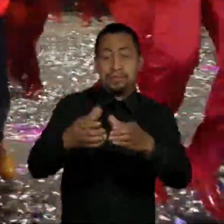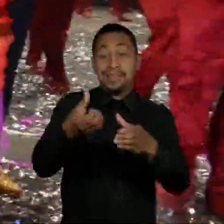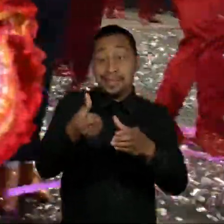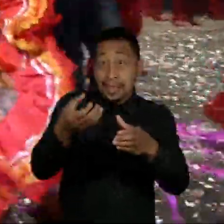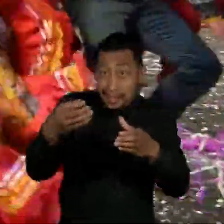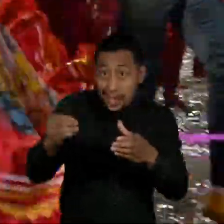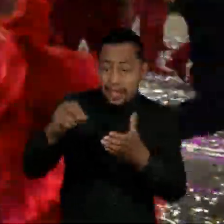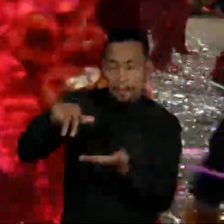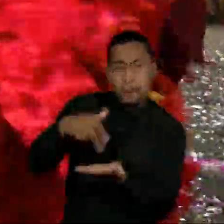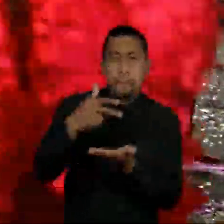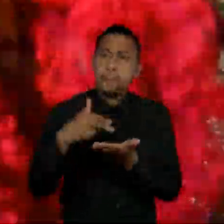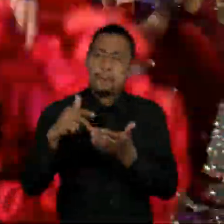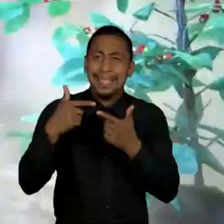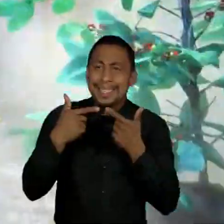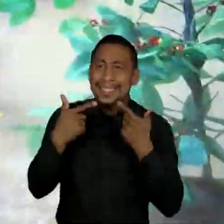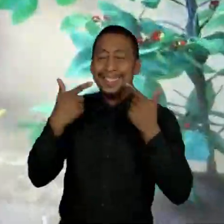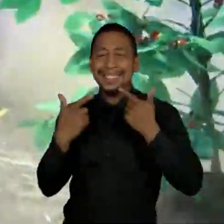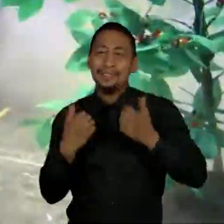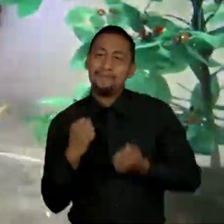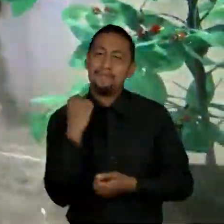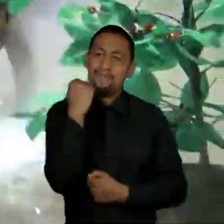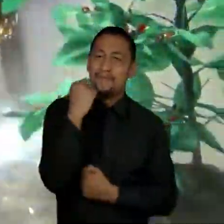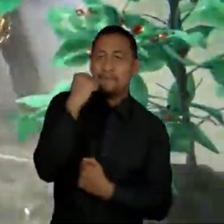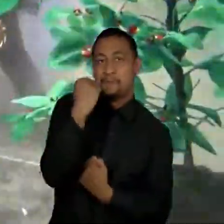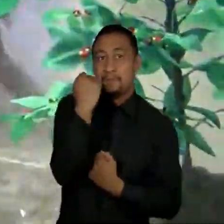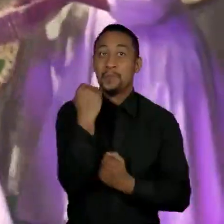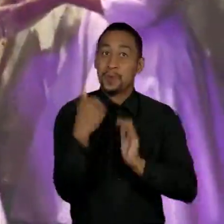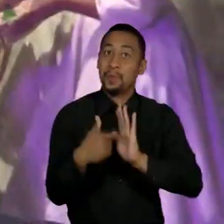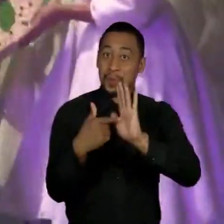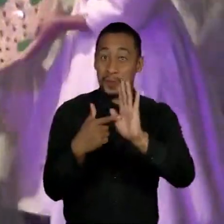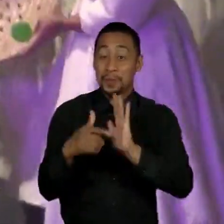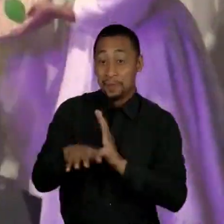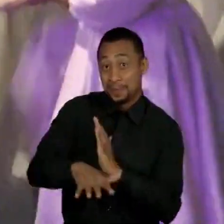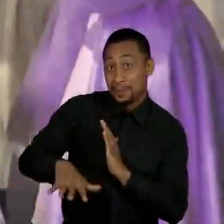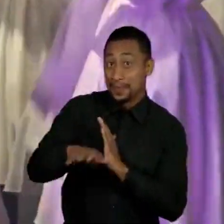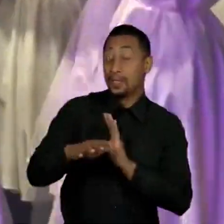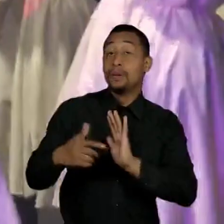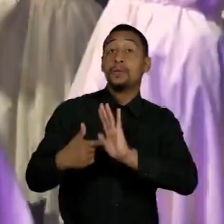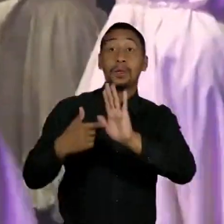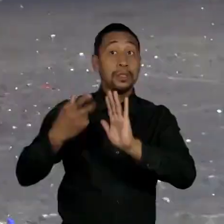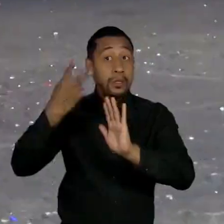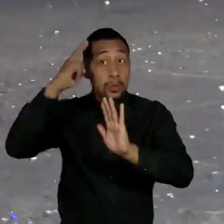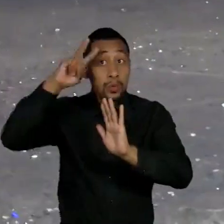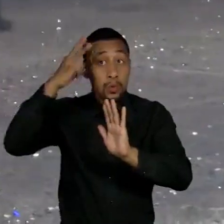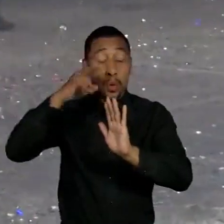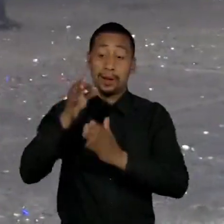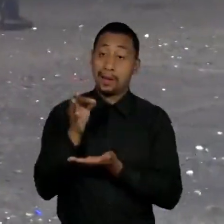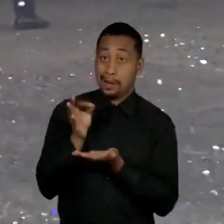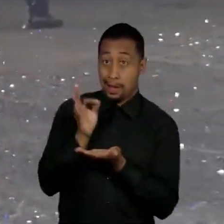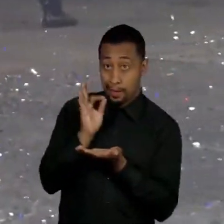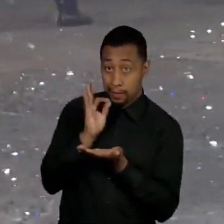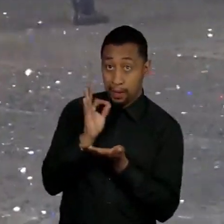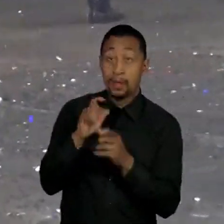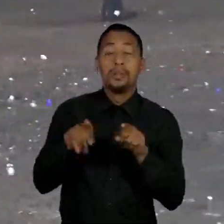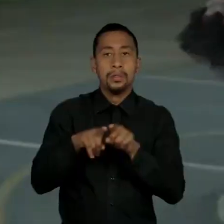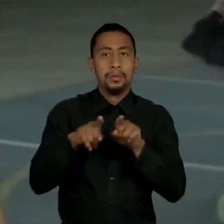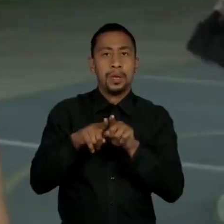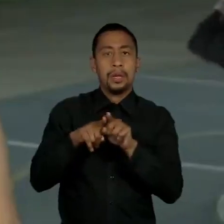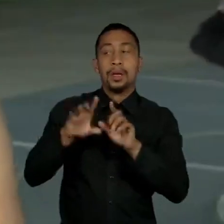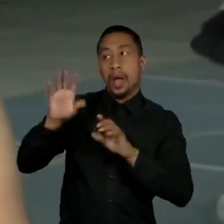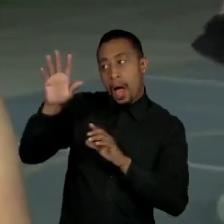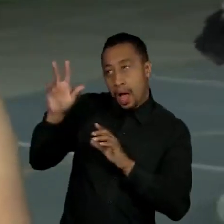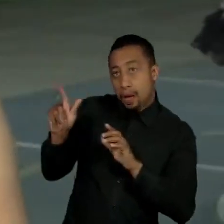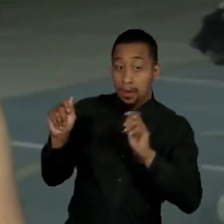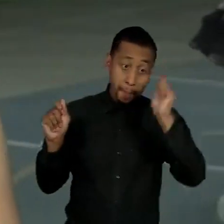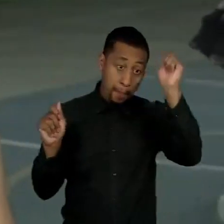balancê. O enredo da Arraial em Paris conta a história do café e da cultura afro-brasileira. Que todo